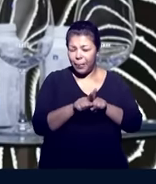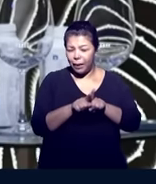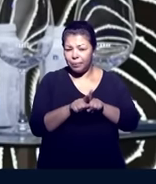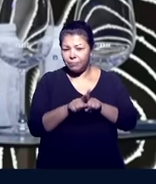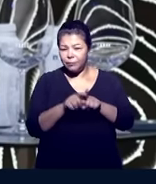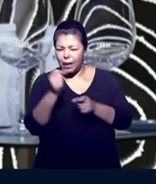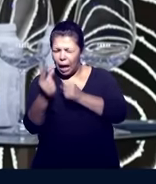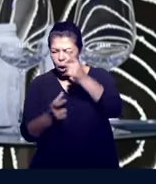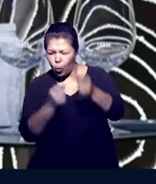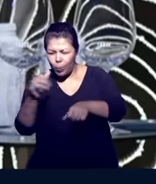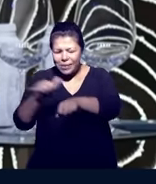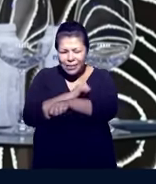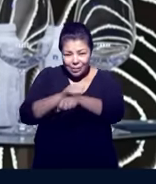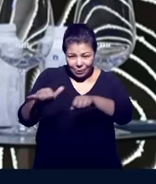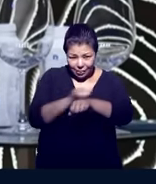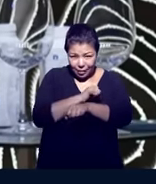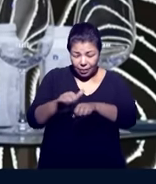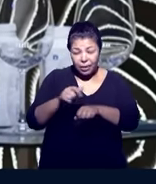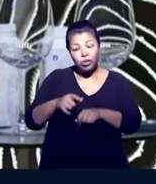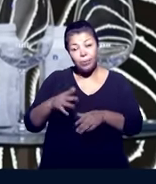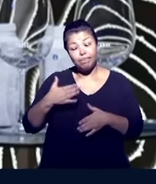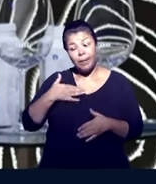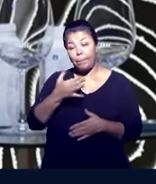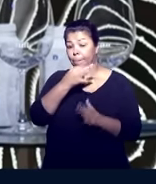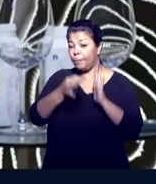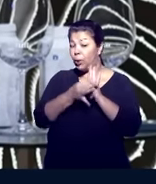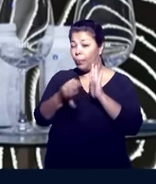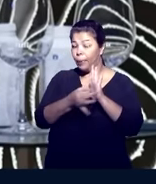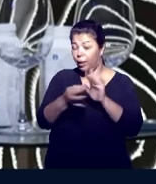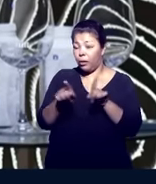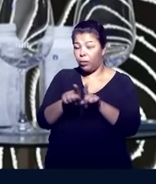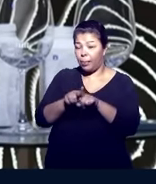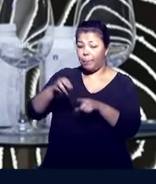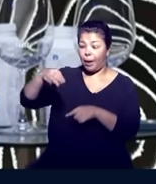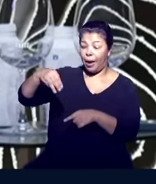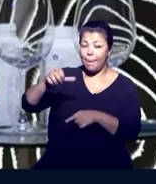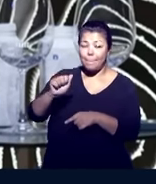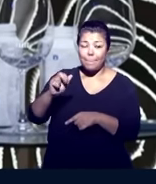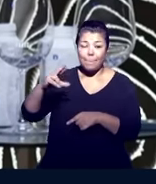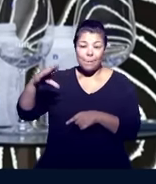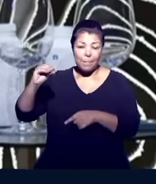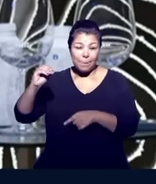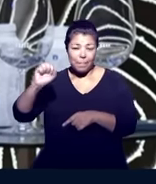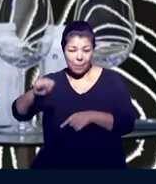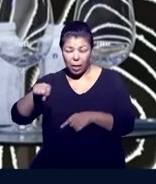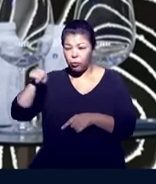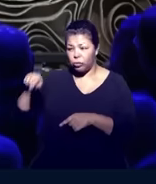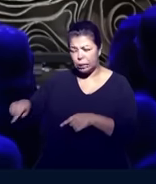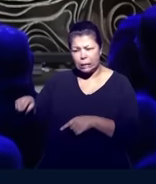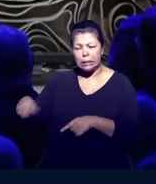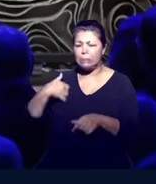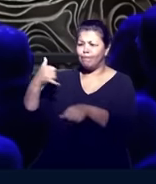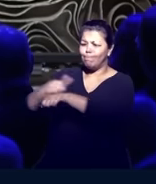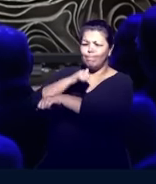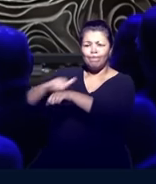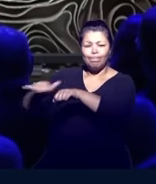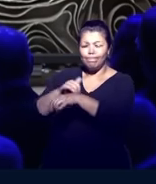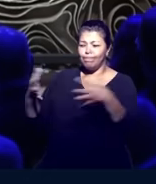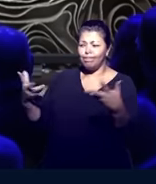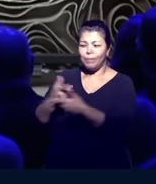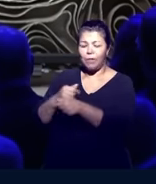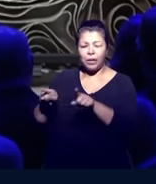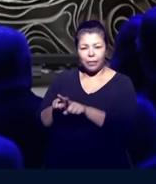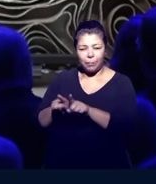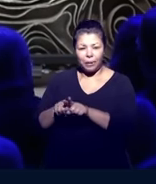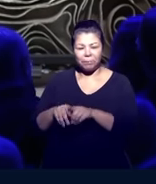microeconômicas e que na minha opinião Marcos Pinto tá levando à frente com muita competência eh Ministro em nome do BTG